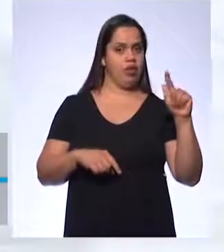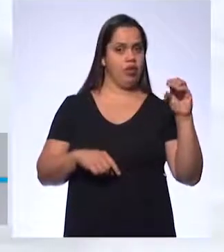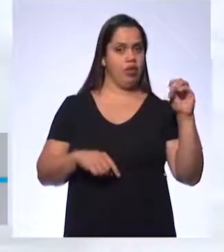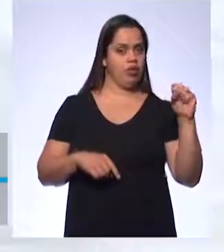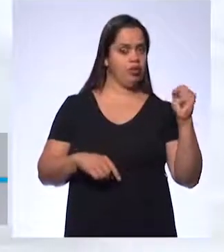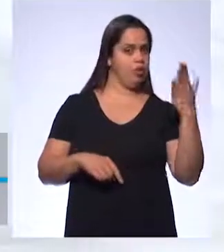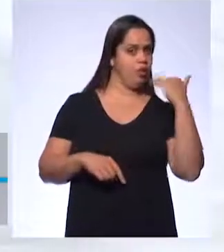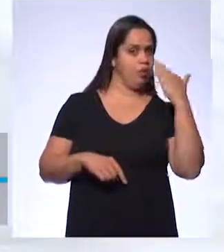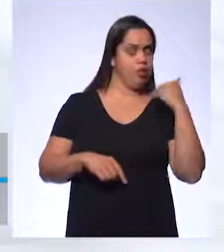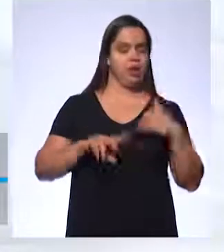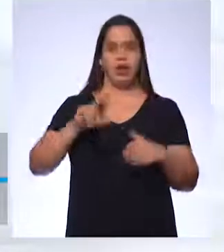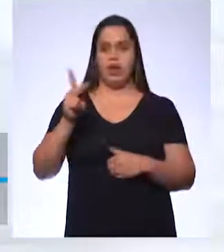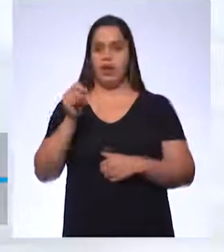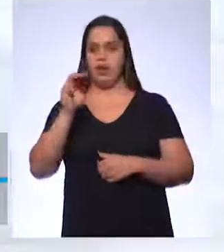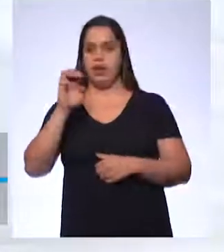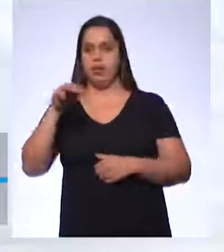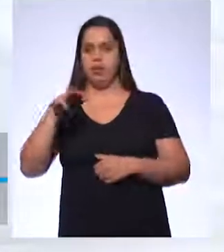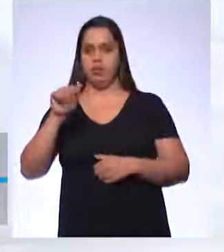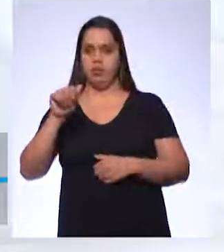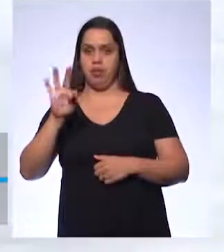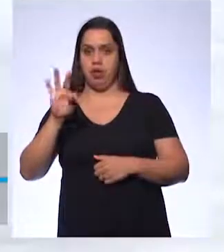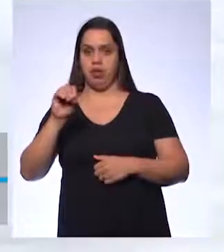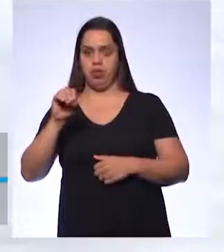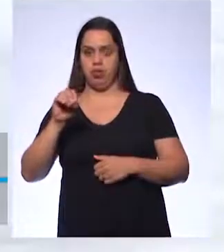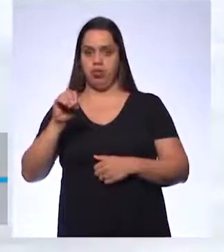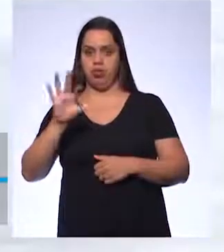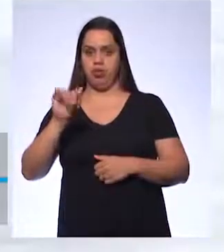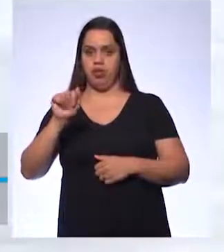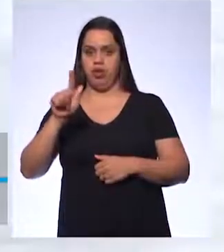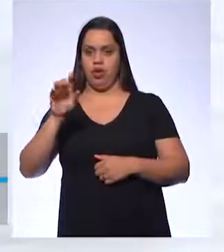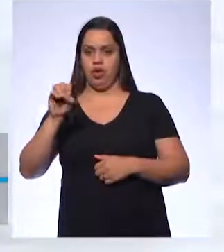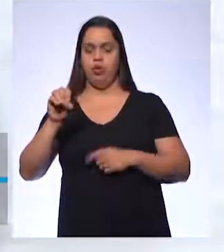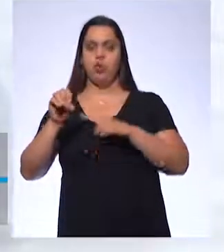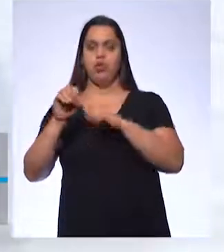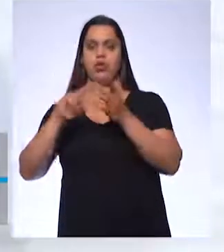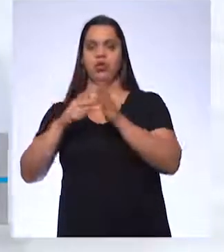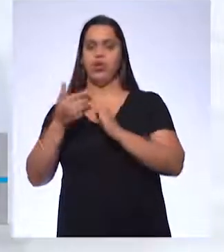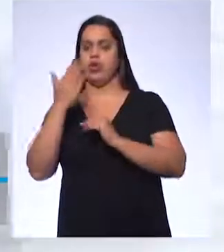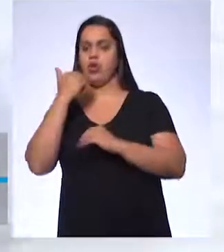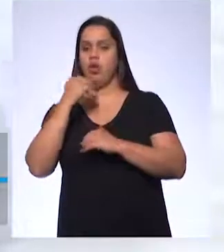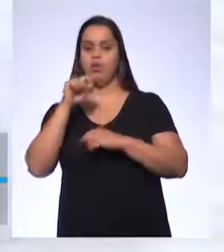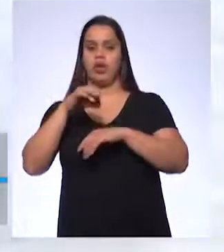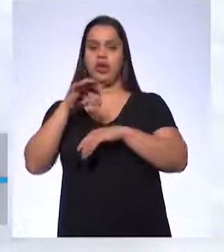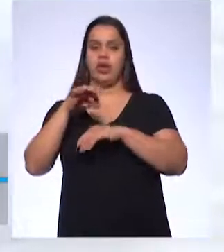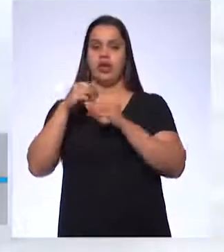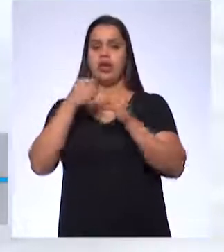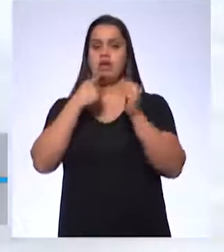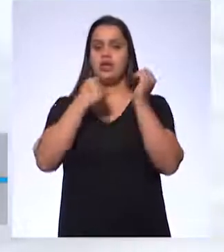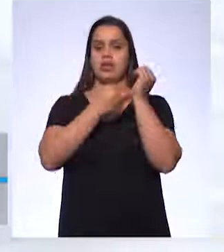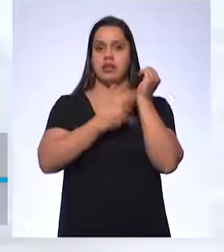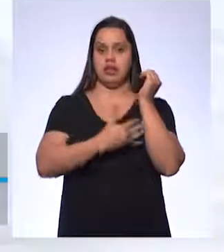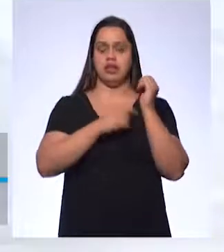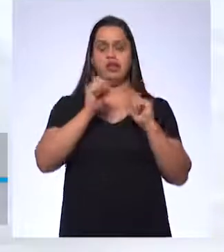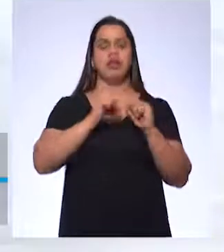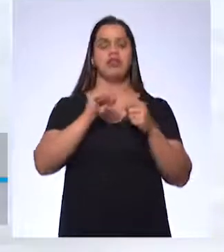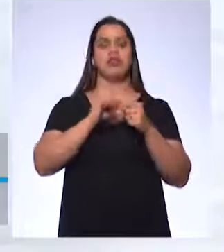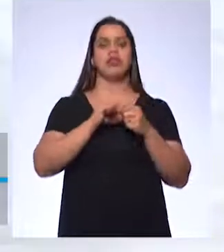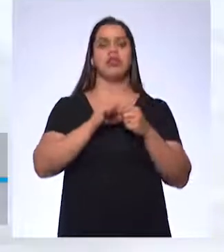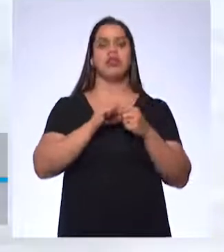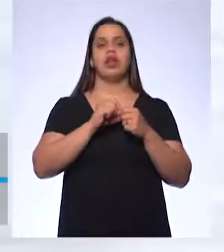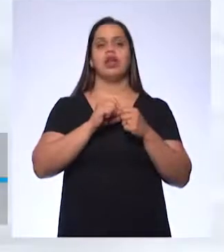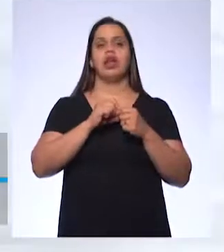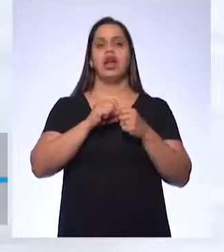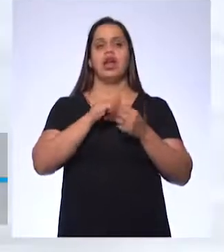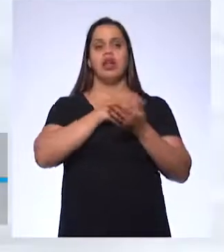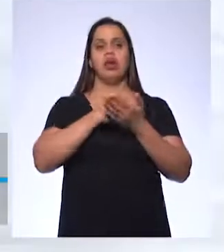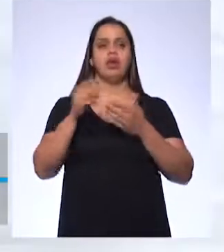Então é um animal que se alimenta de sangue, hematófago. E aí ele vai lá se alimentar do sangue. Então o que ele faz? Ele